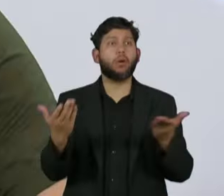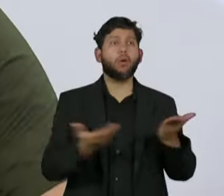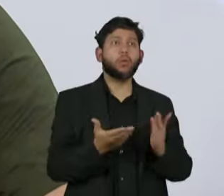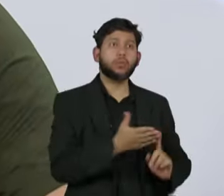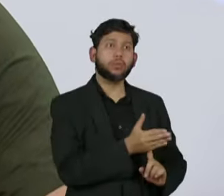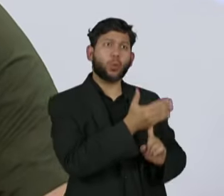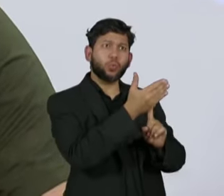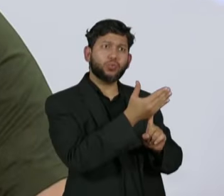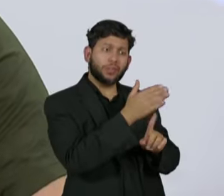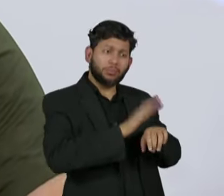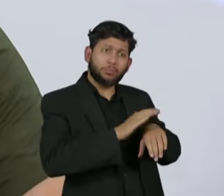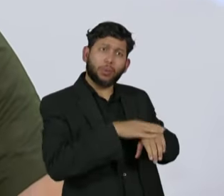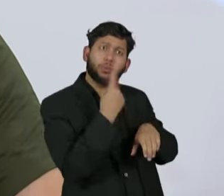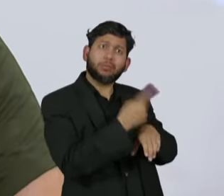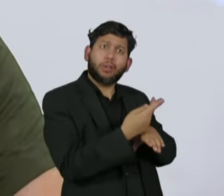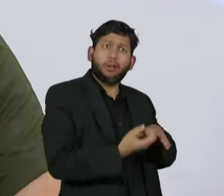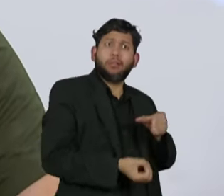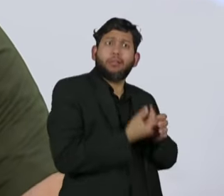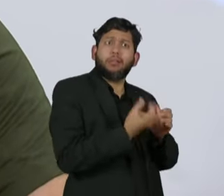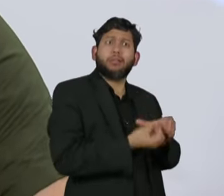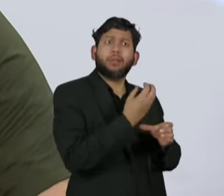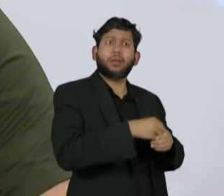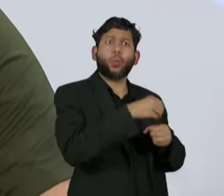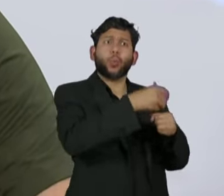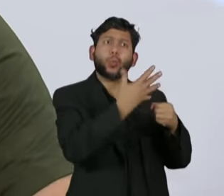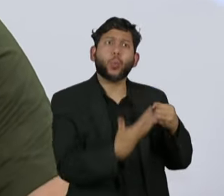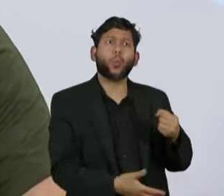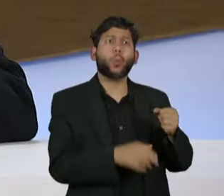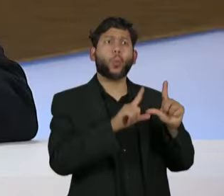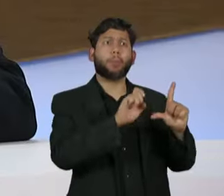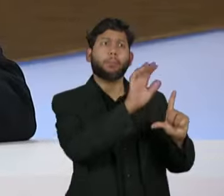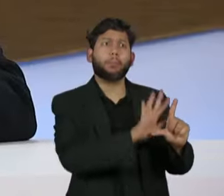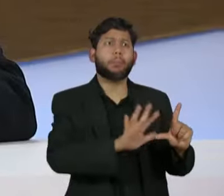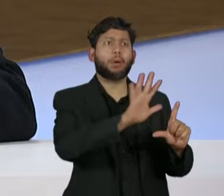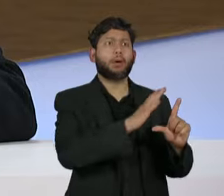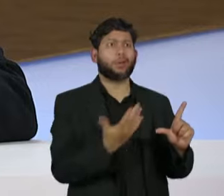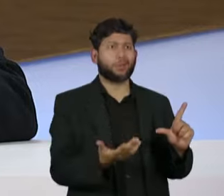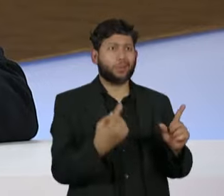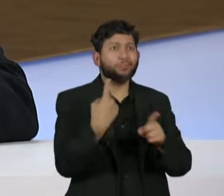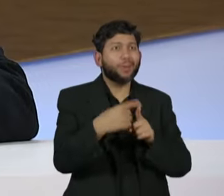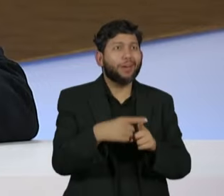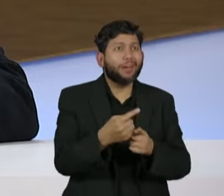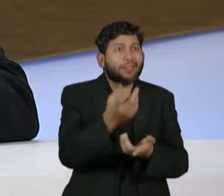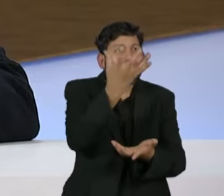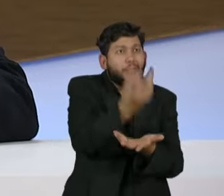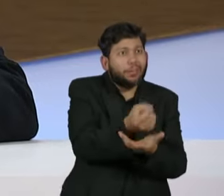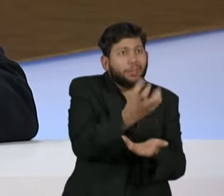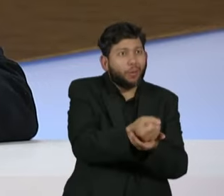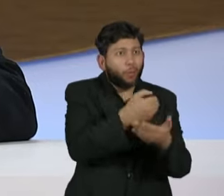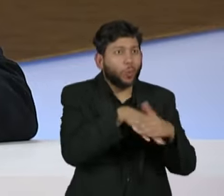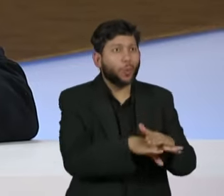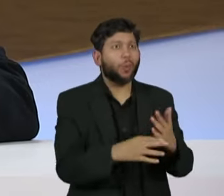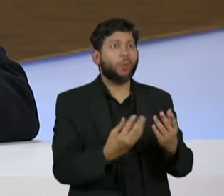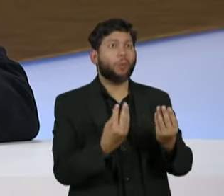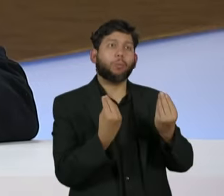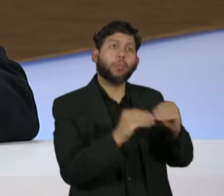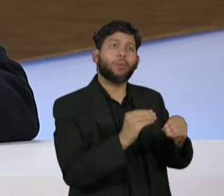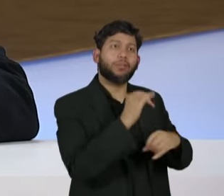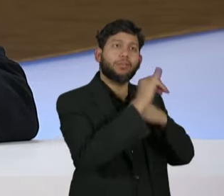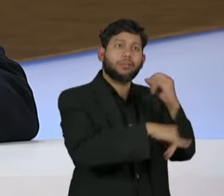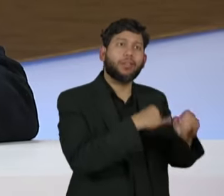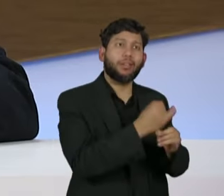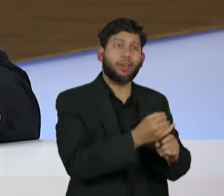informações e imagens e conteúdos que estão aí bancos de dados até na internet